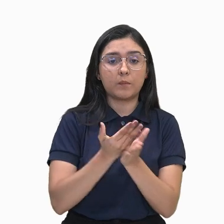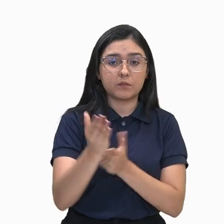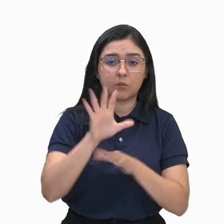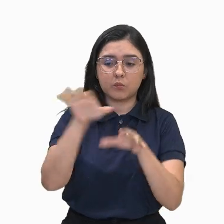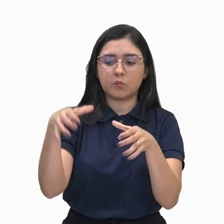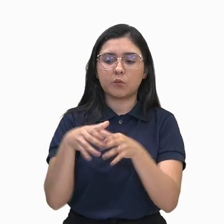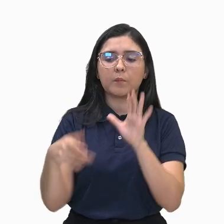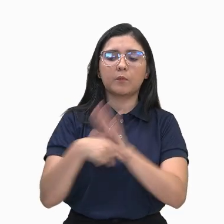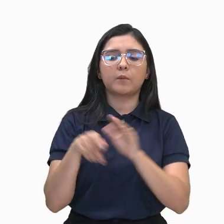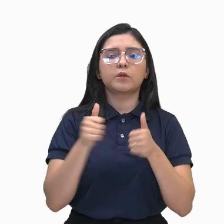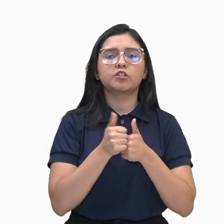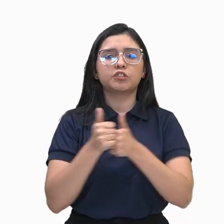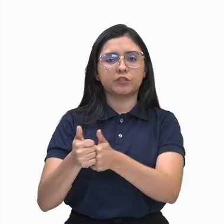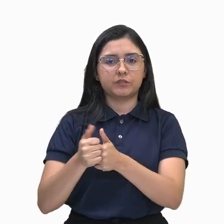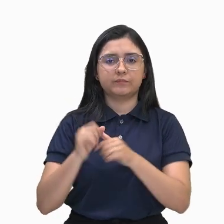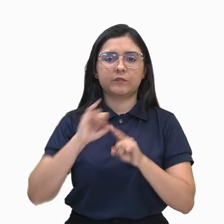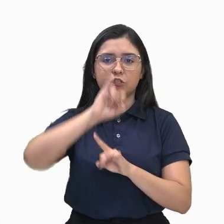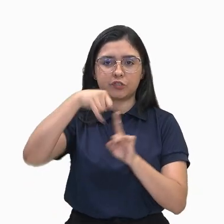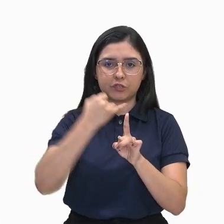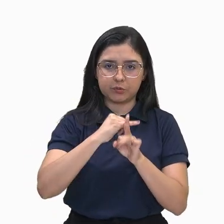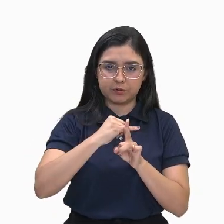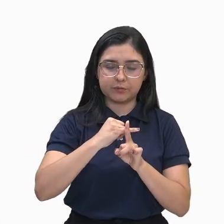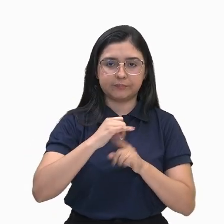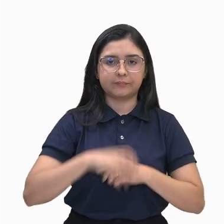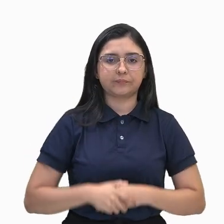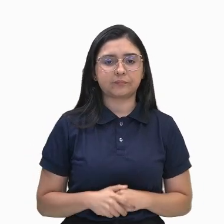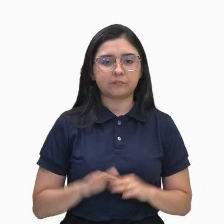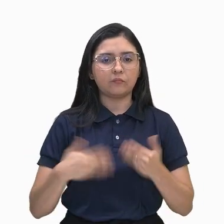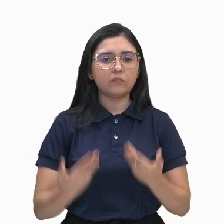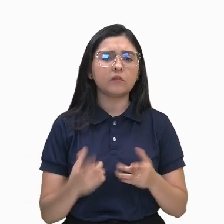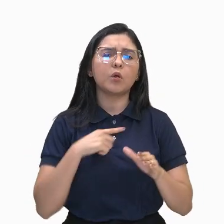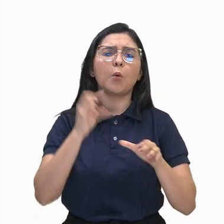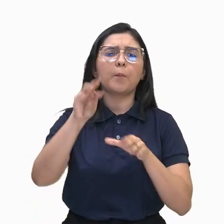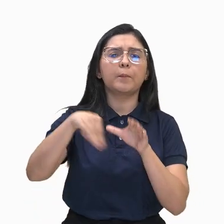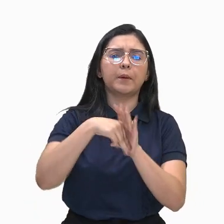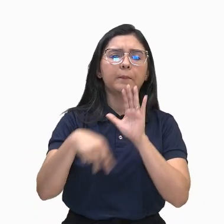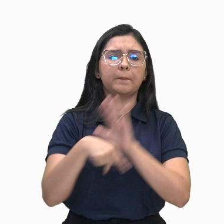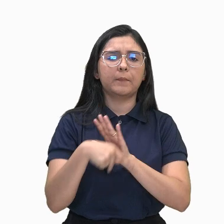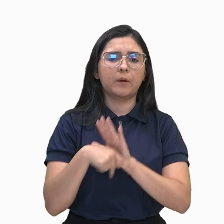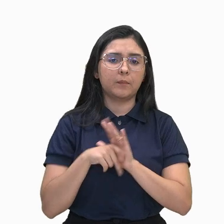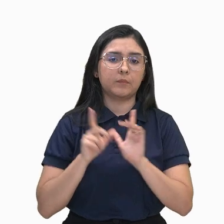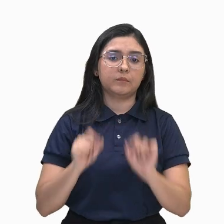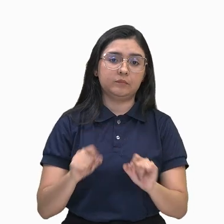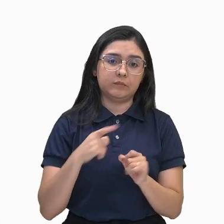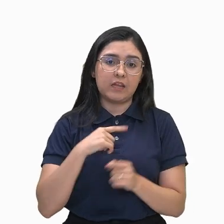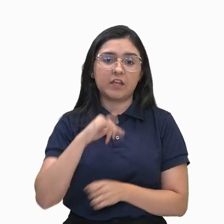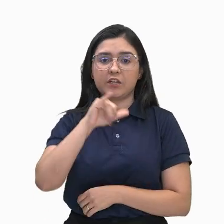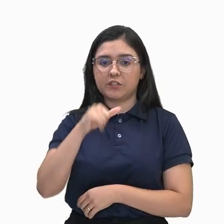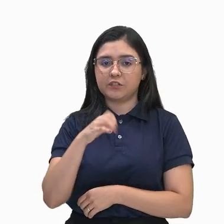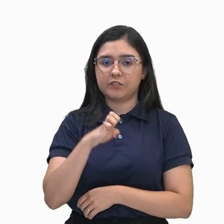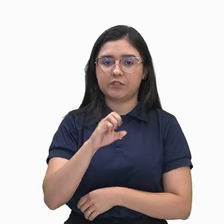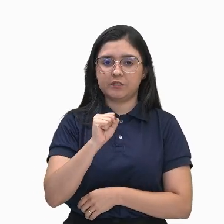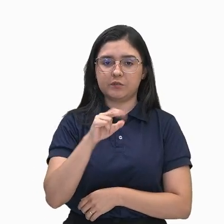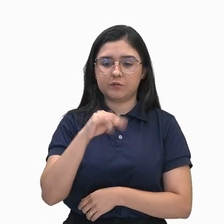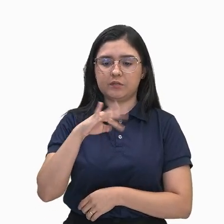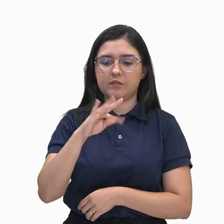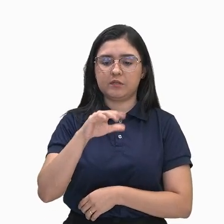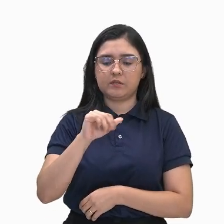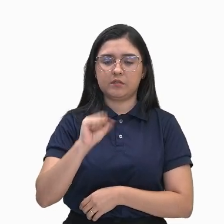Jesus, também conhecida como Ordem dos Jesuítas, cujos membros eram conhecidos justamente como jesuítas, em